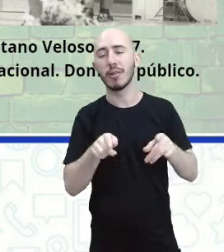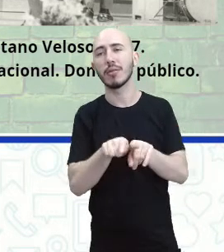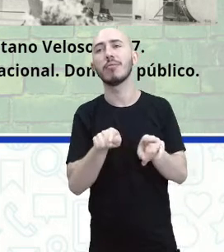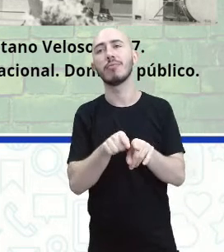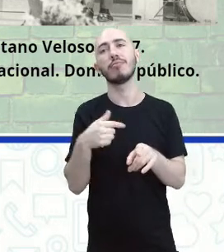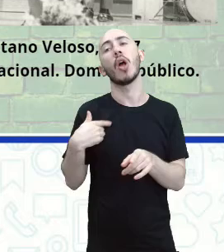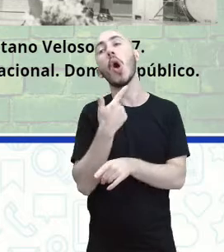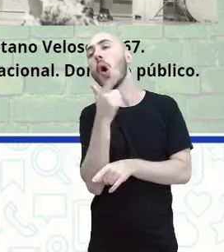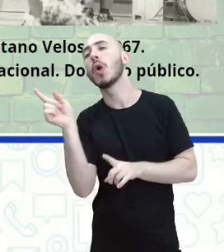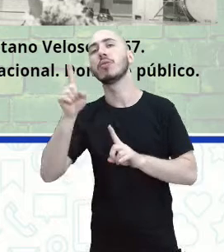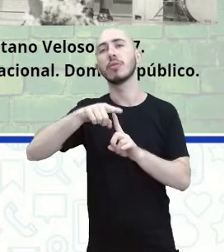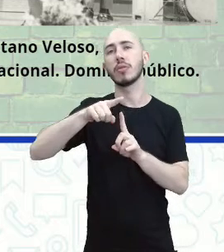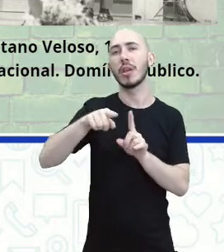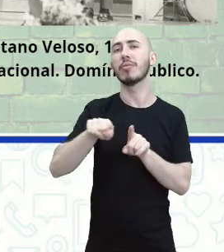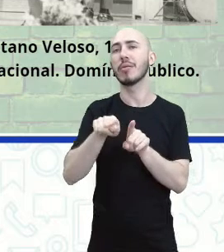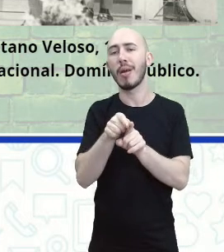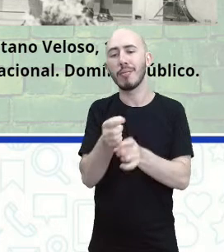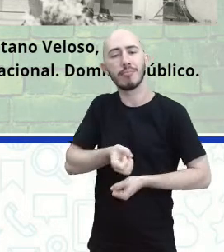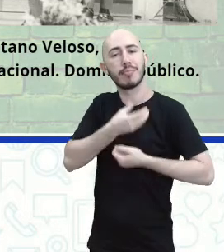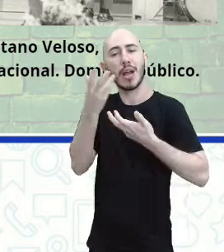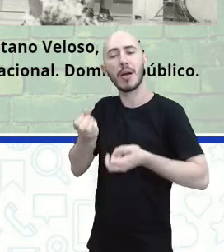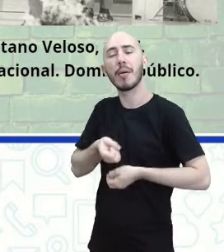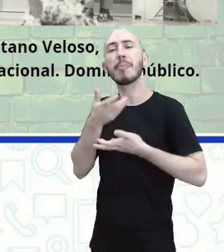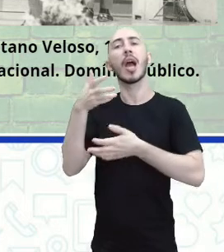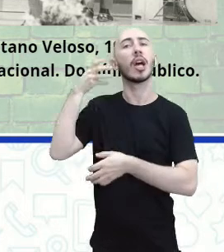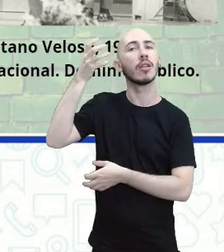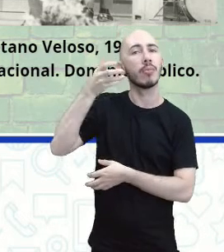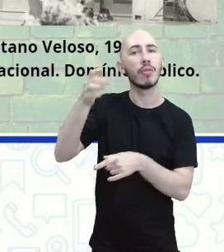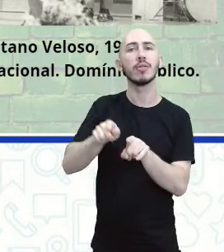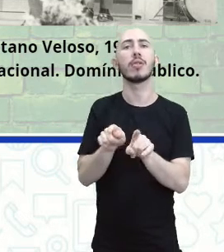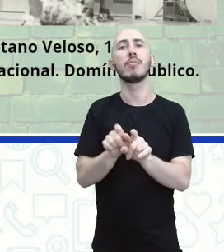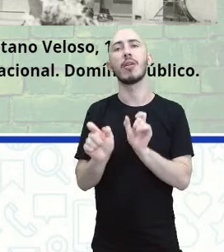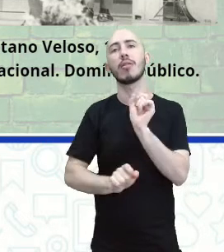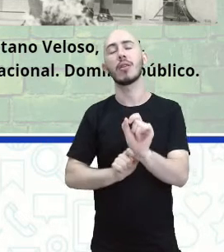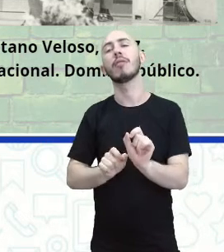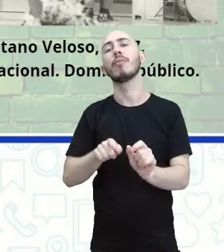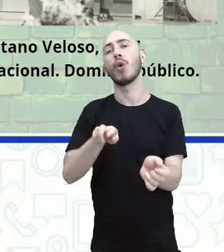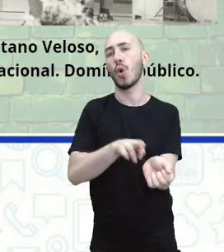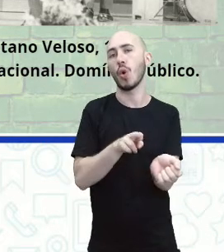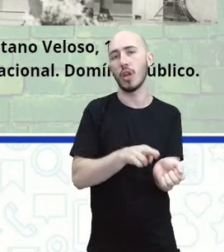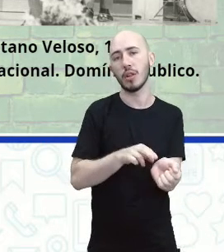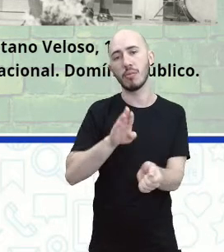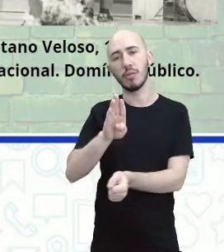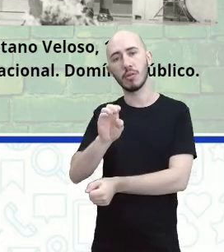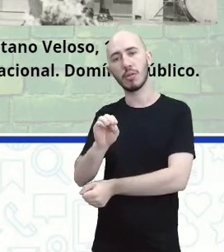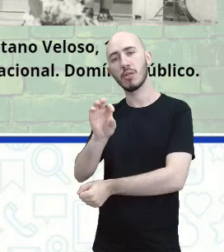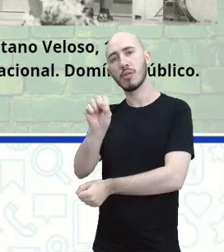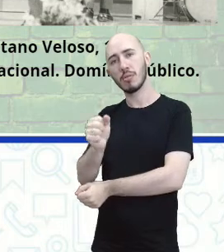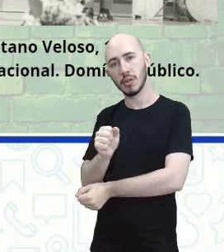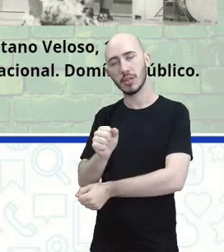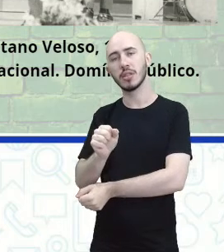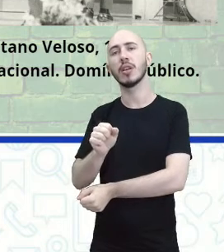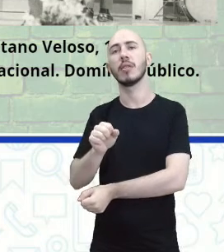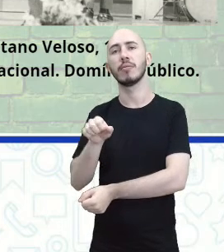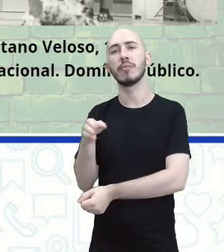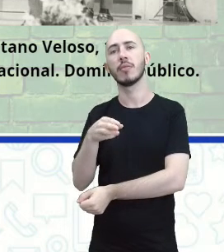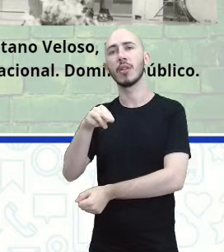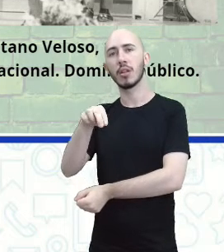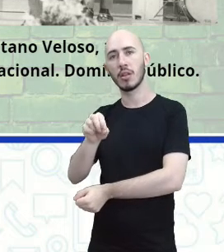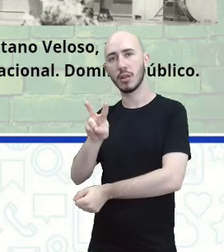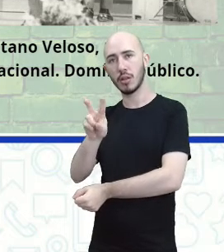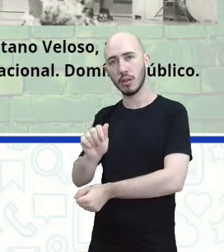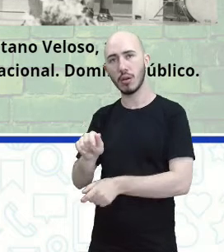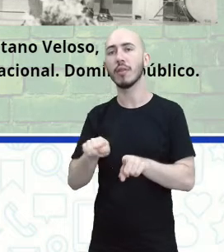de expressões musicais, a própria bossa nova, que aparecia ali com uma forma de lidar com o samba, mas